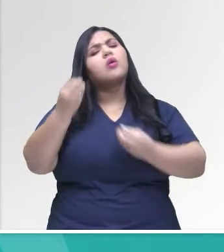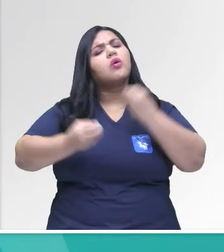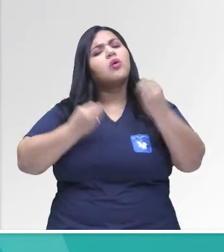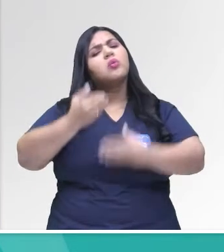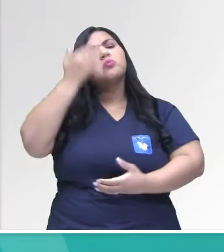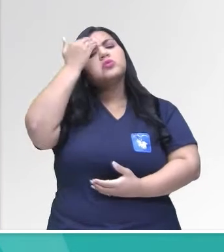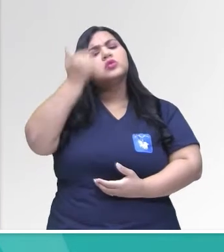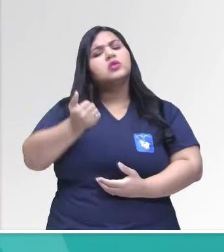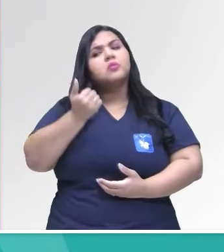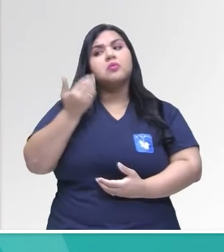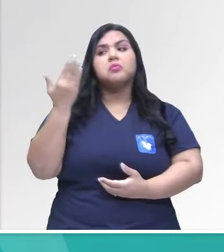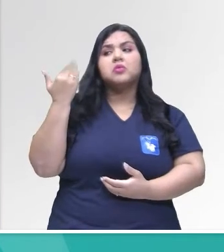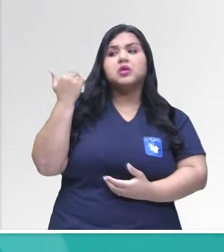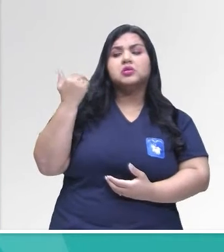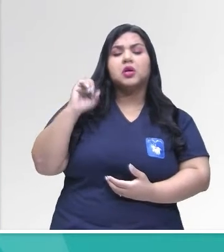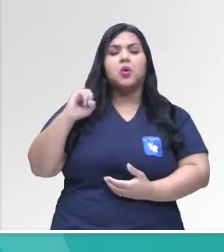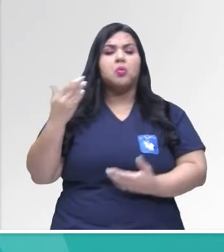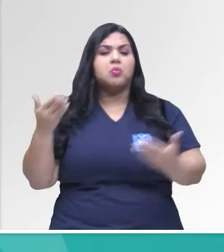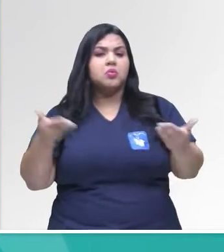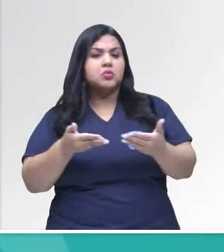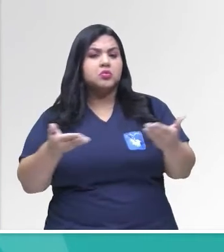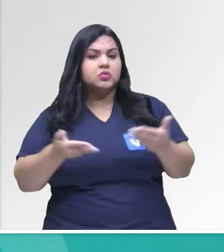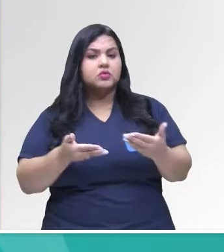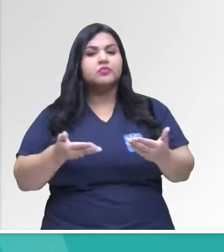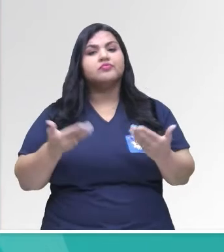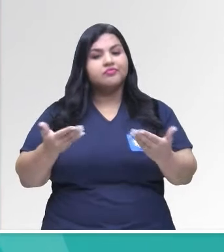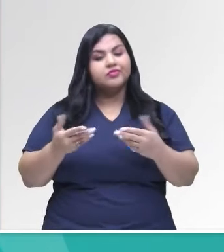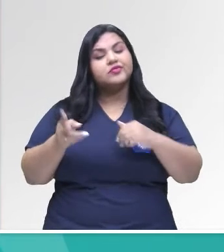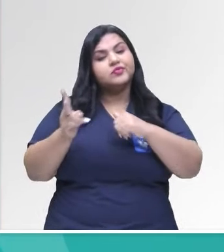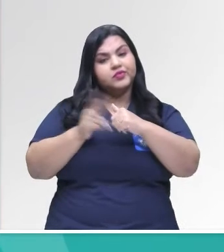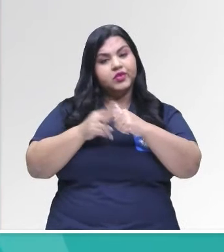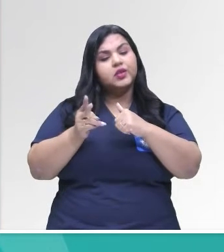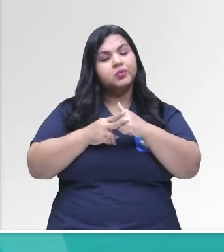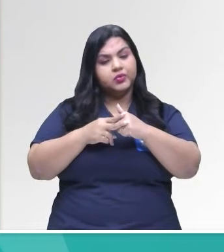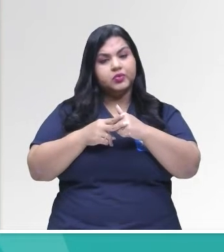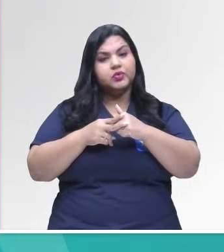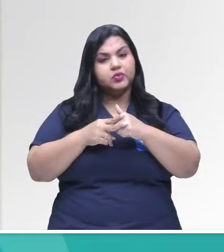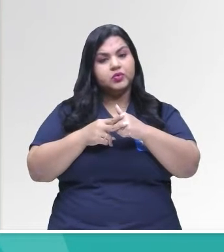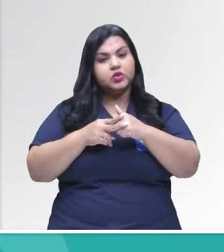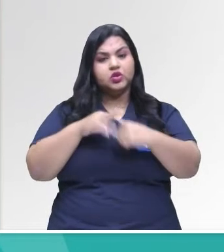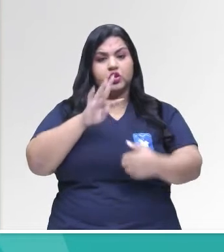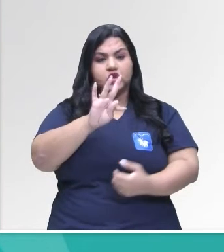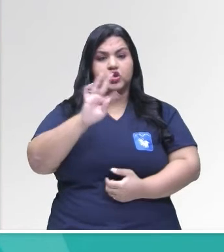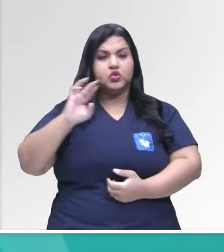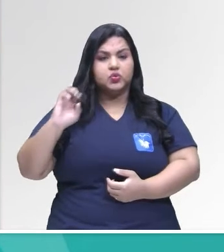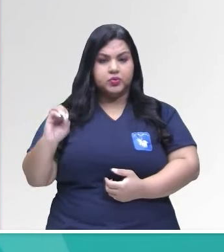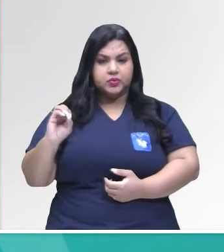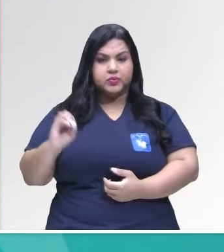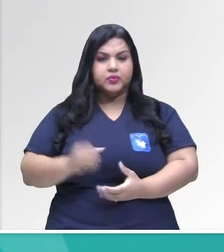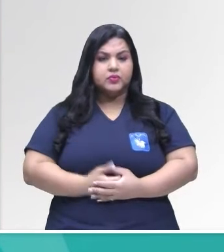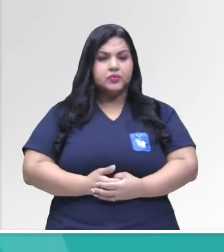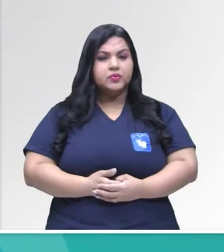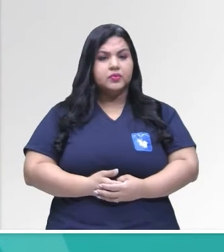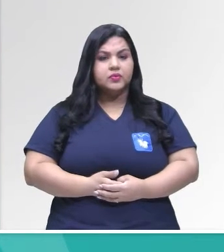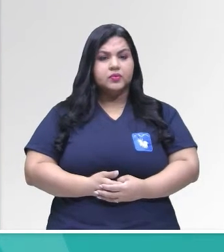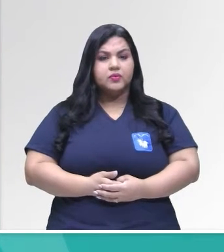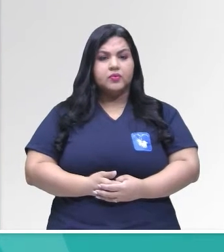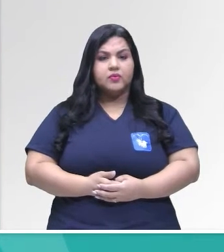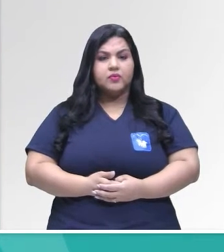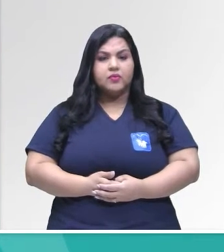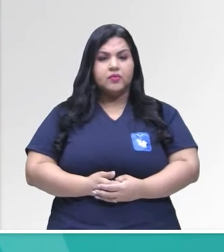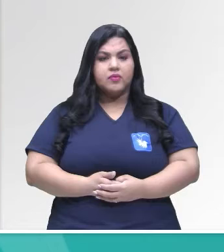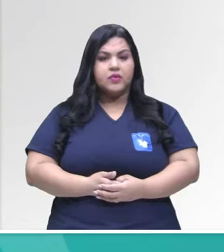está no passado ou se está no presente? Pelo meu verbo auxiliar, que no caso é o verbo to be. Aqui eu tenho were e aqui eu tenho